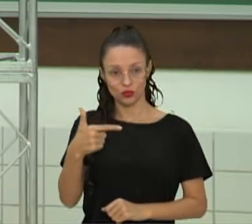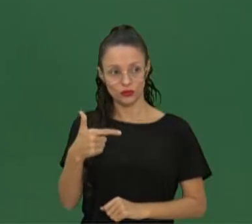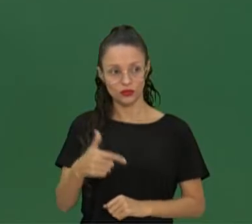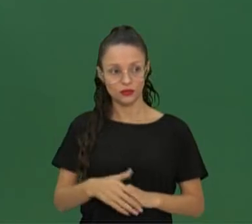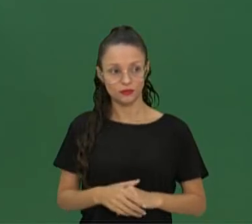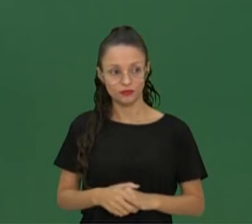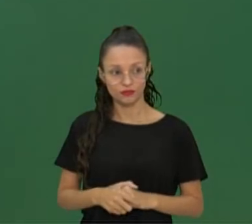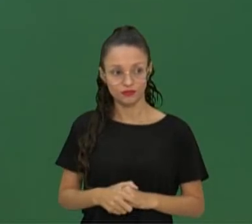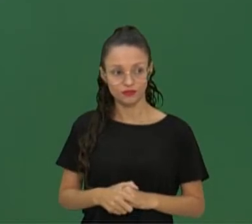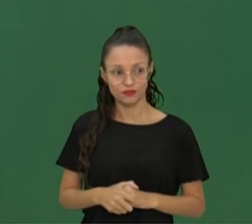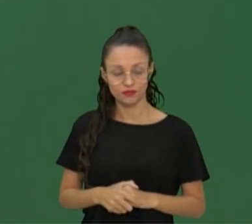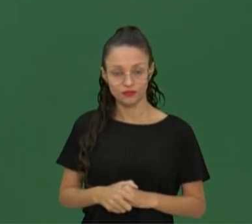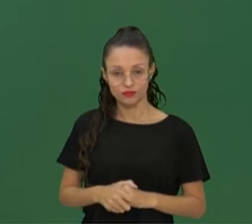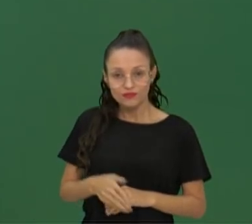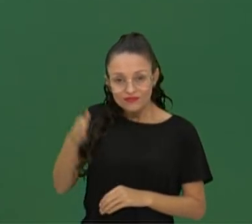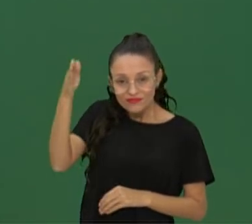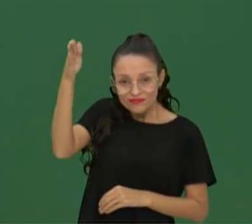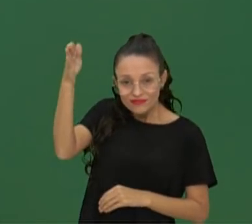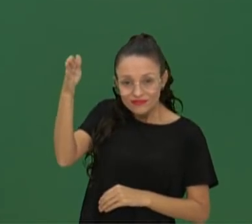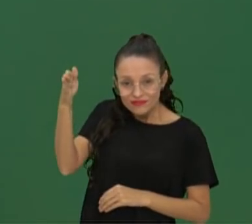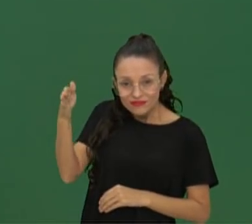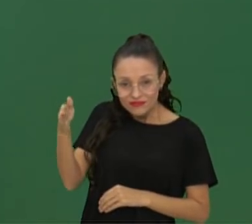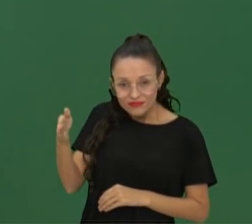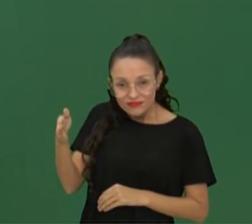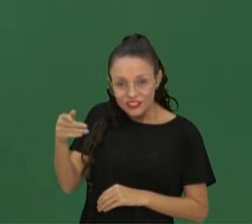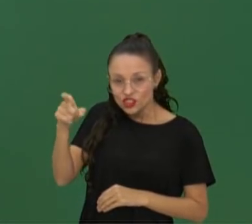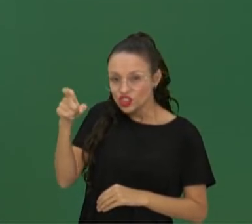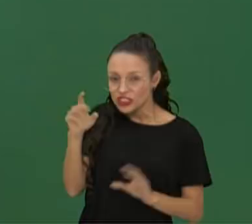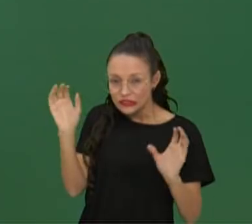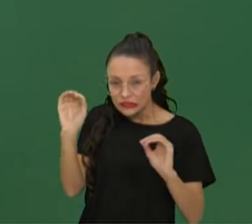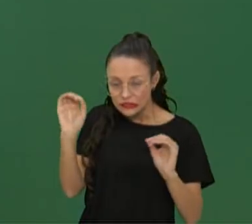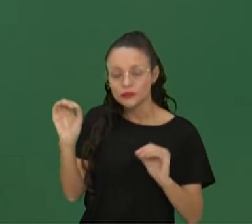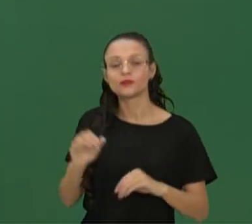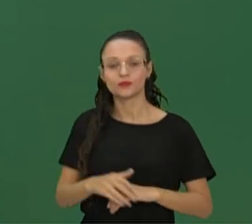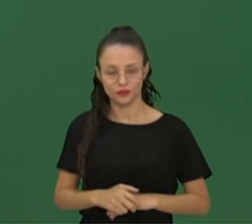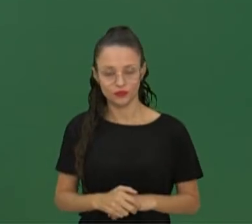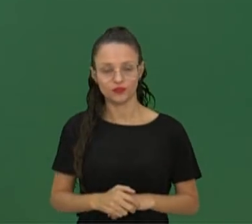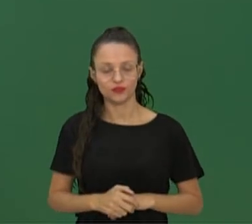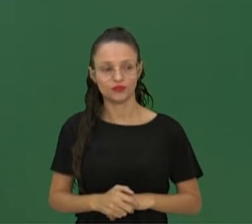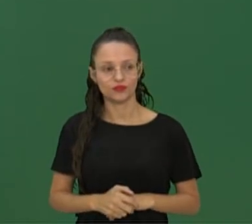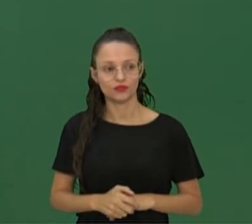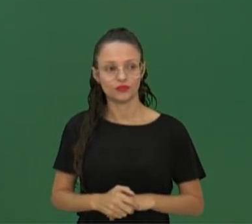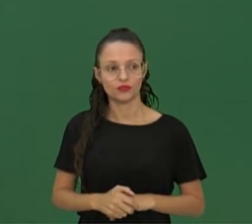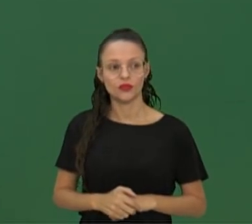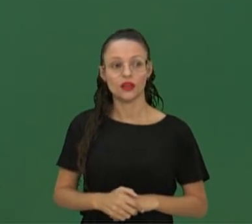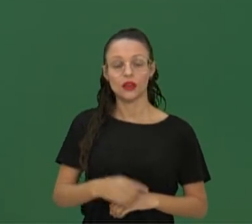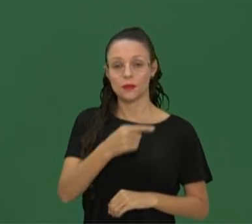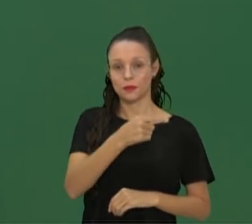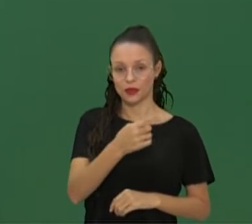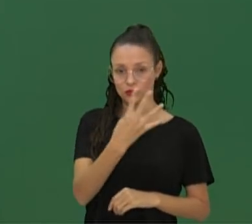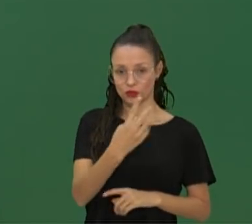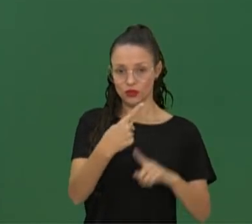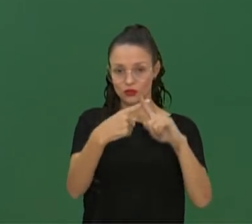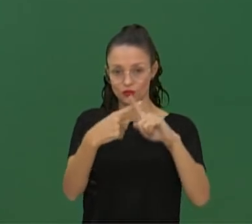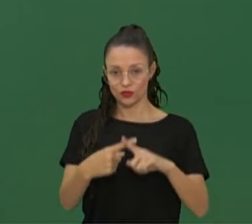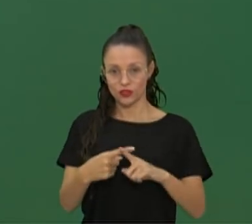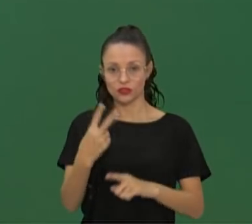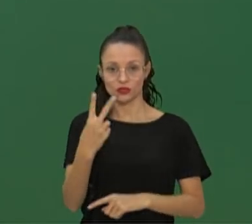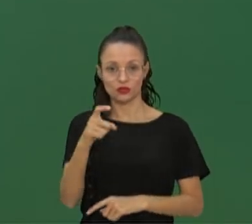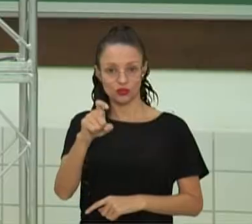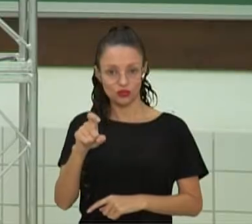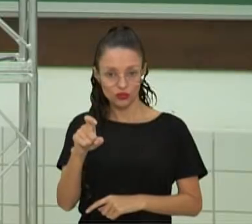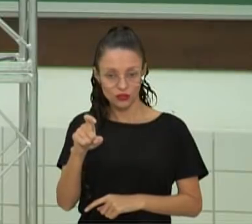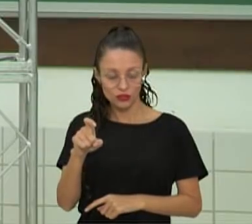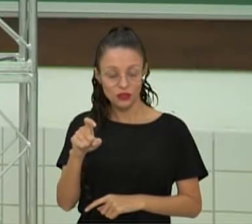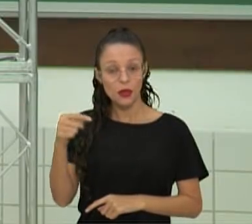Embaixo da onde não tem x. Ok? Agora, menos 4 vezes 2x dá